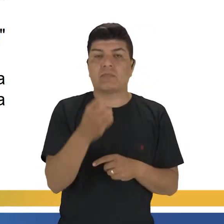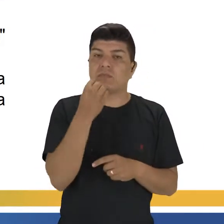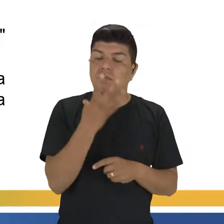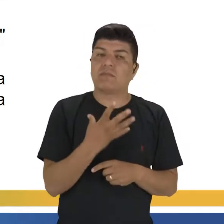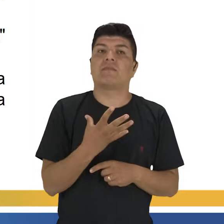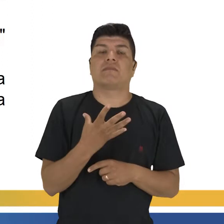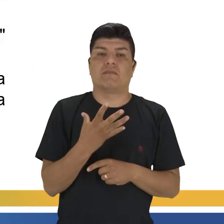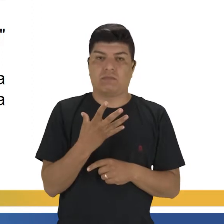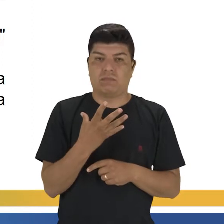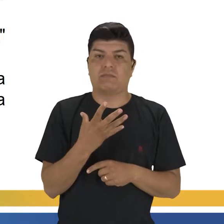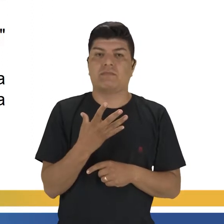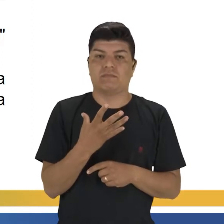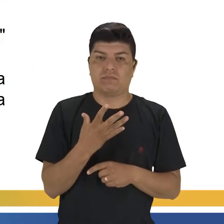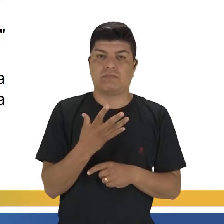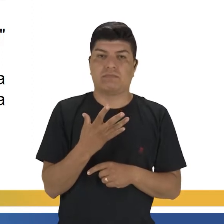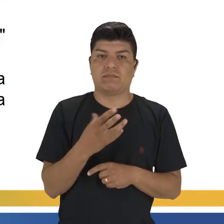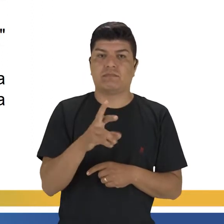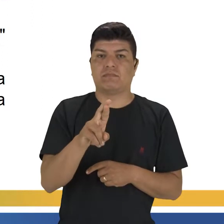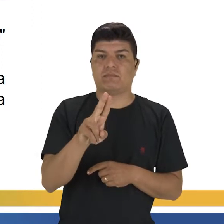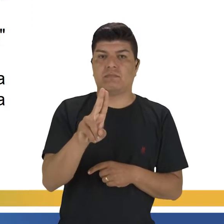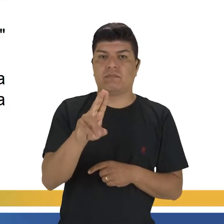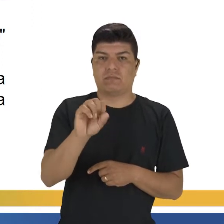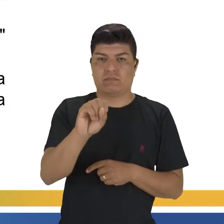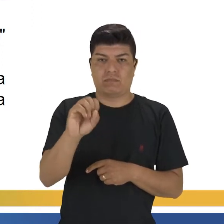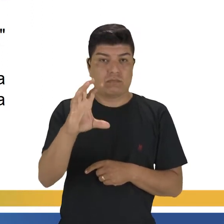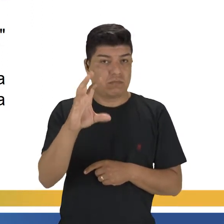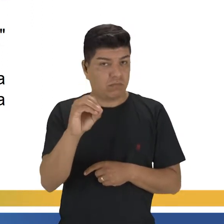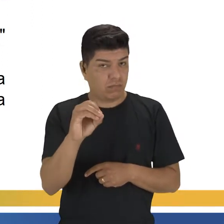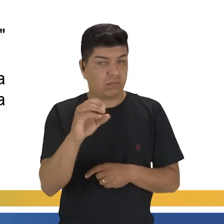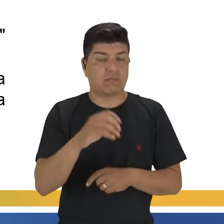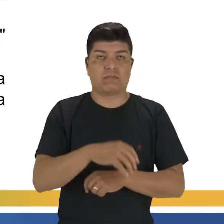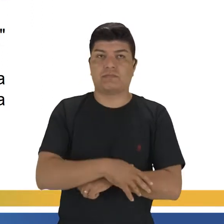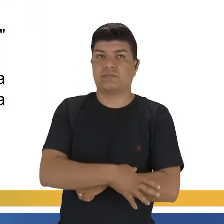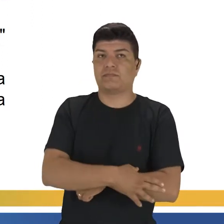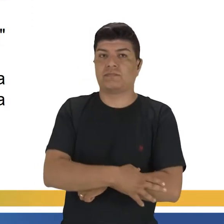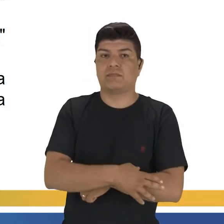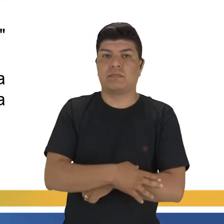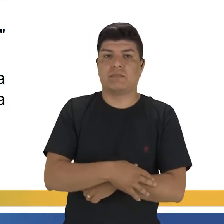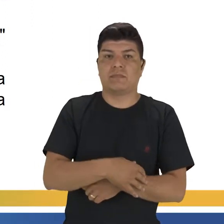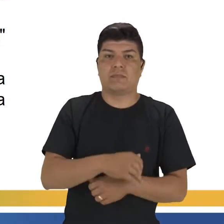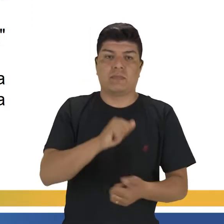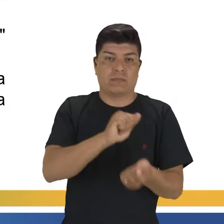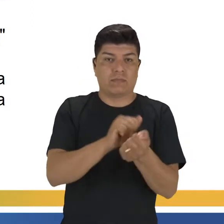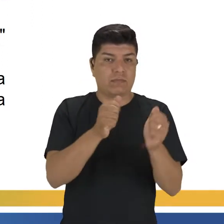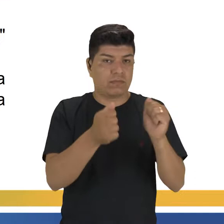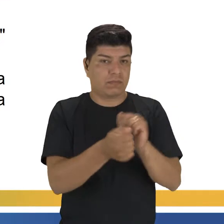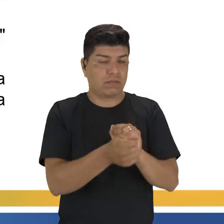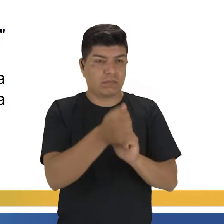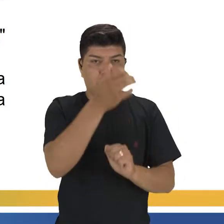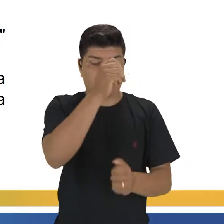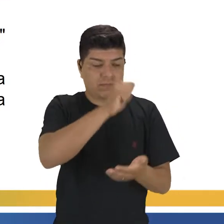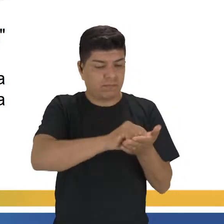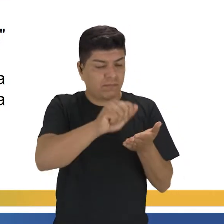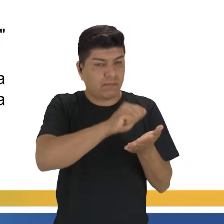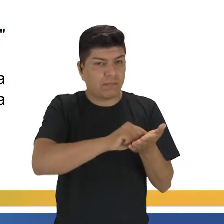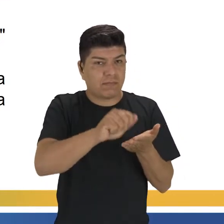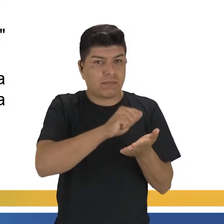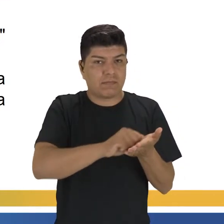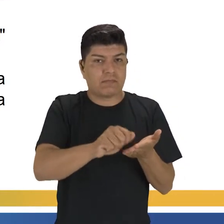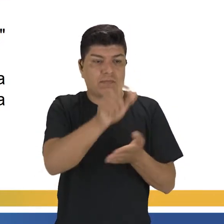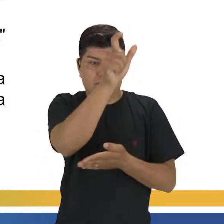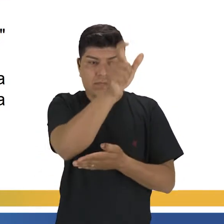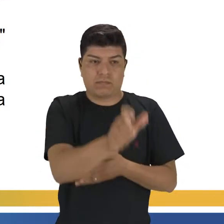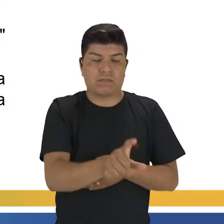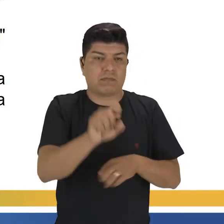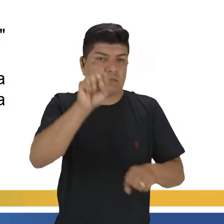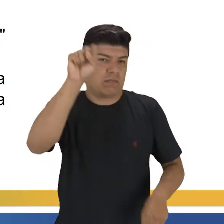boa. Essa era a base da teoria de Rousseau. A adaptação que esses escritores fizeram para essa figura